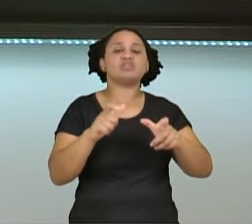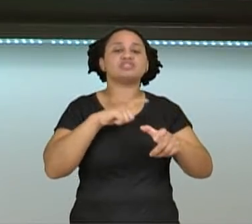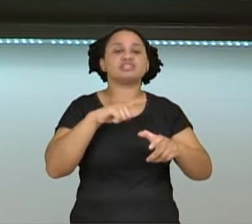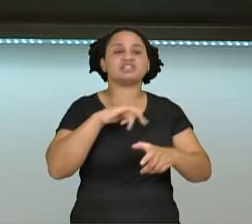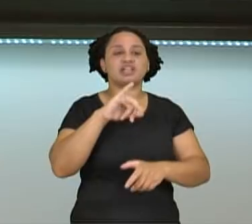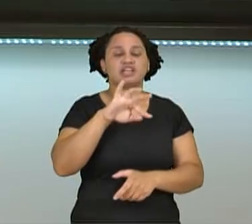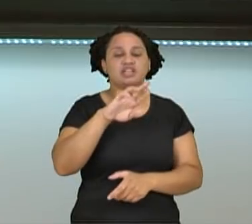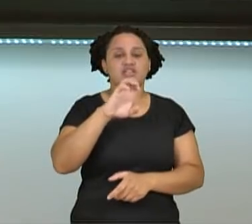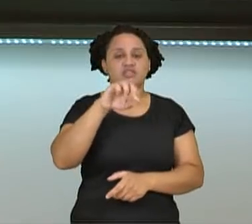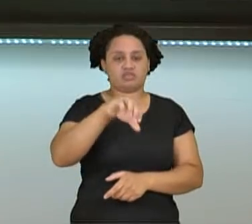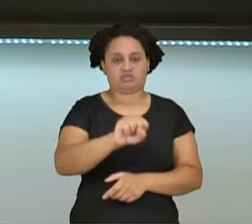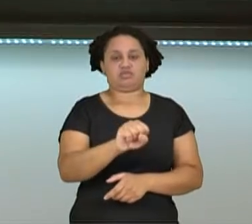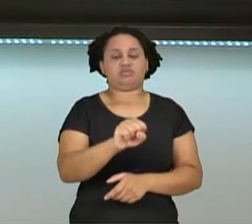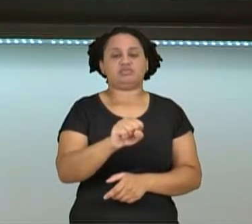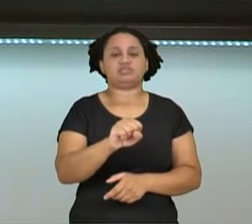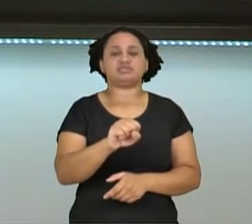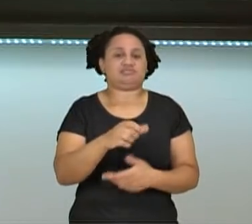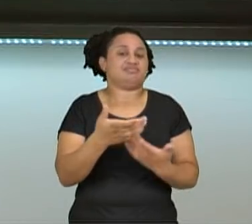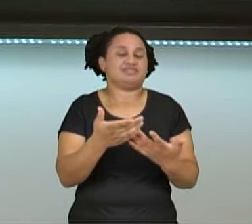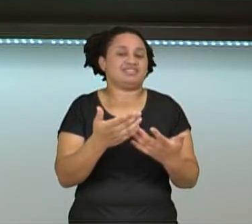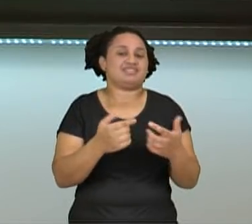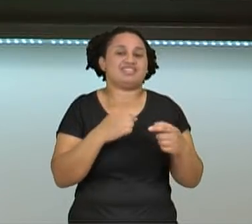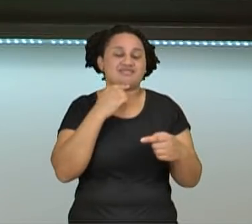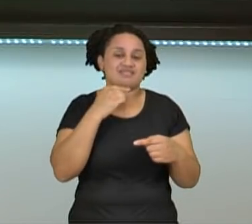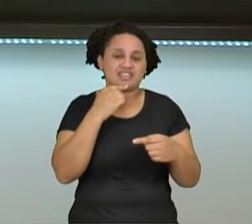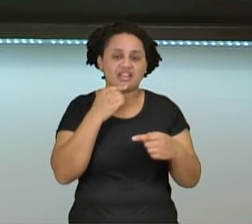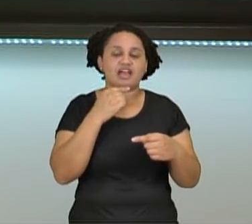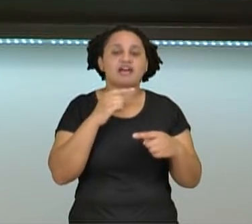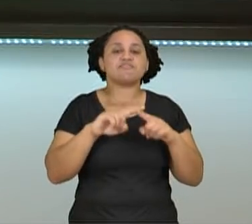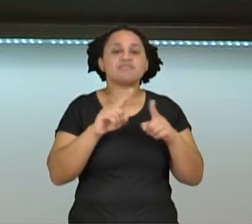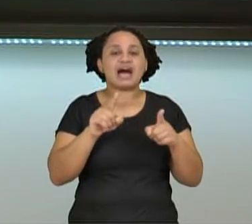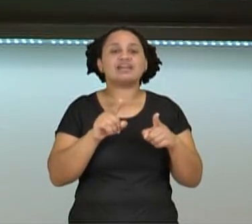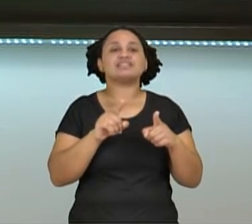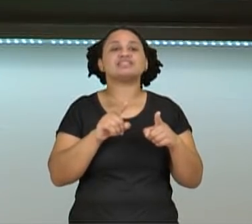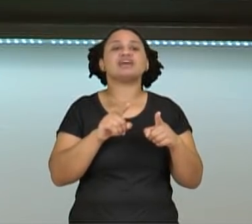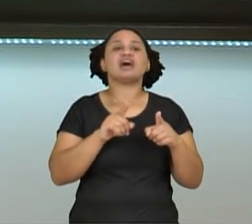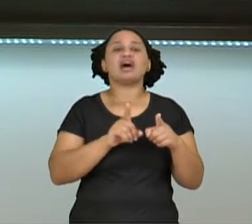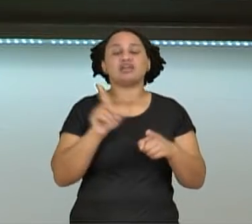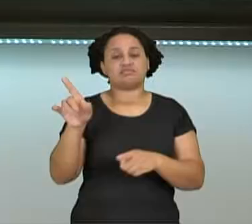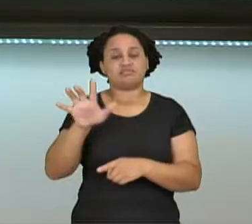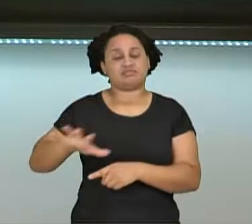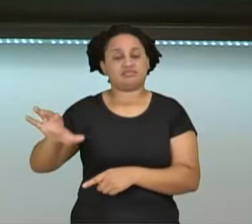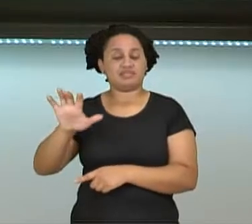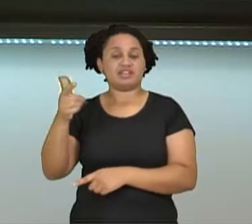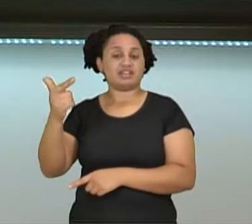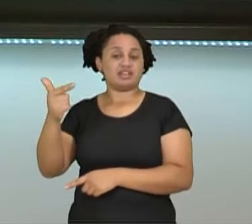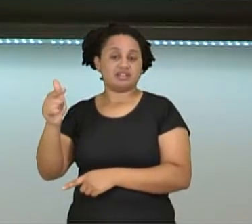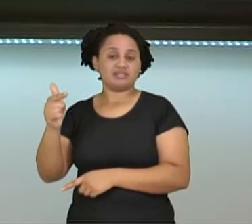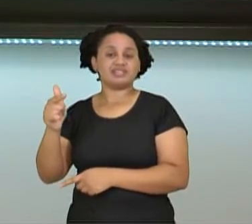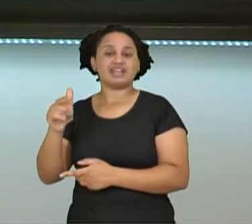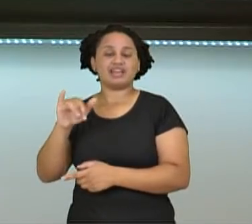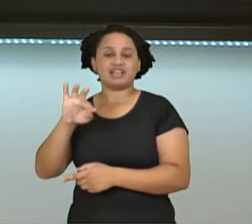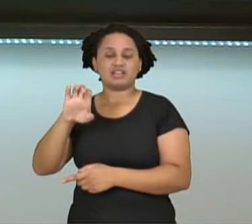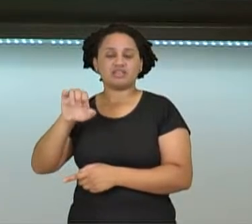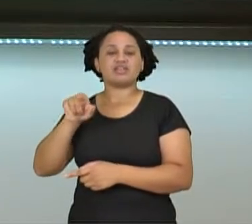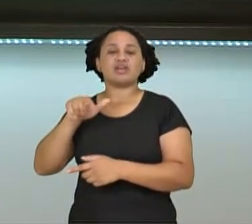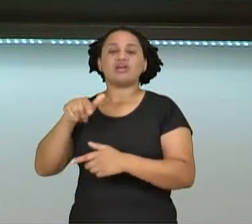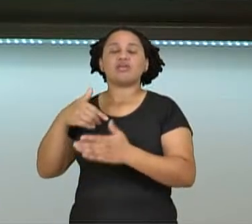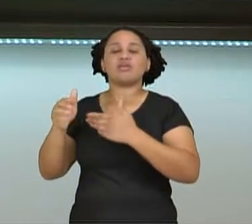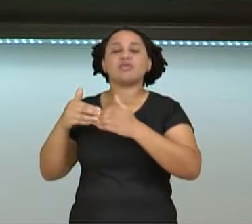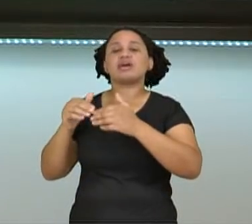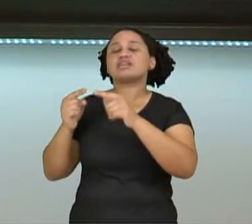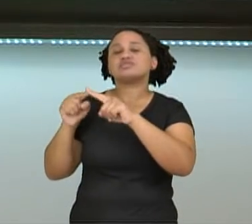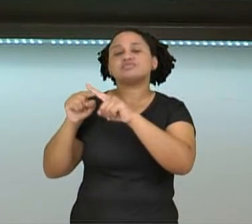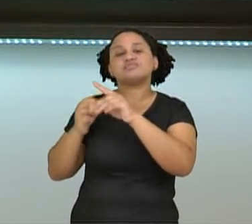dessa proteína. Agora, os procariontes que não têm essas regiões de introns, qualquer mutação vai interferir na produção